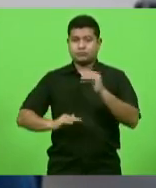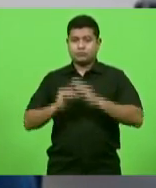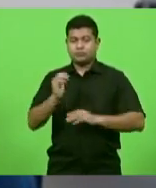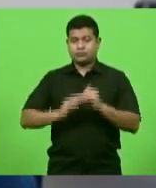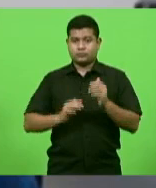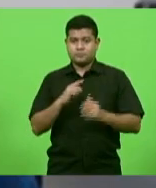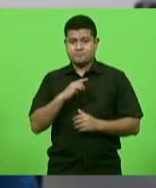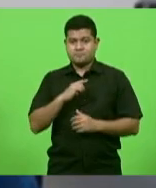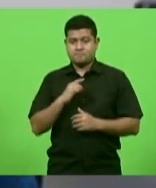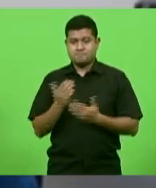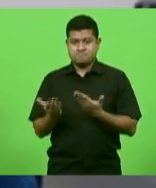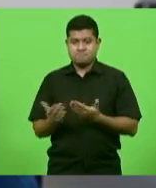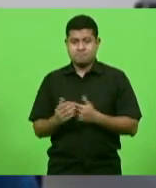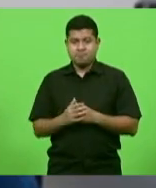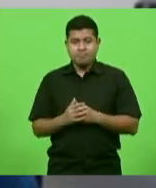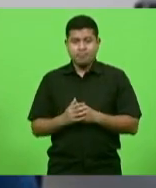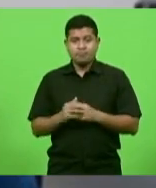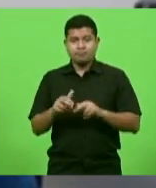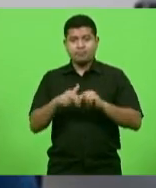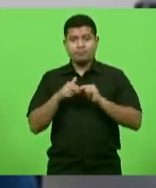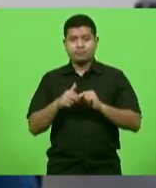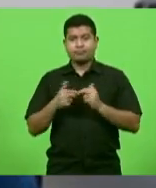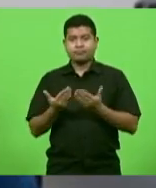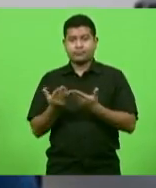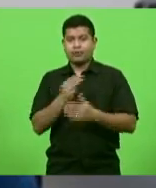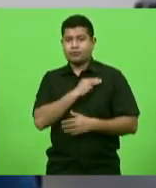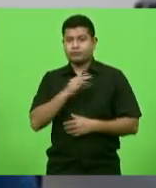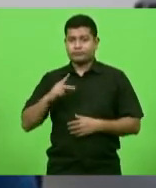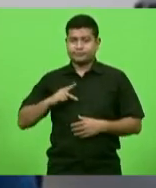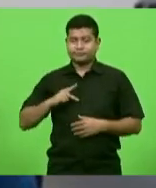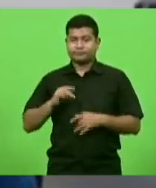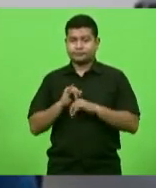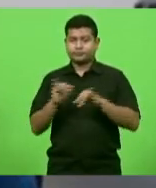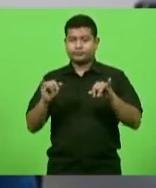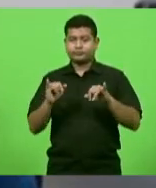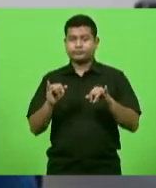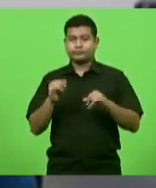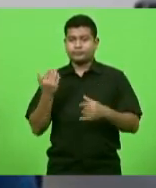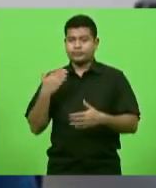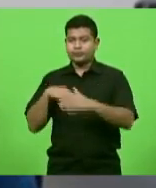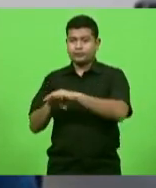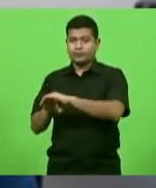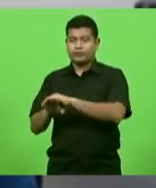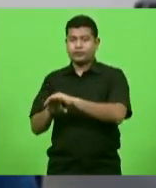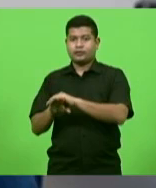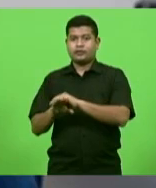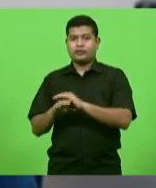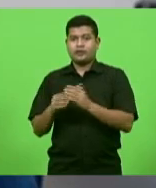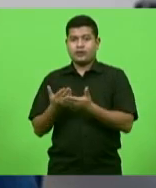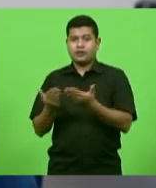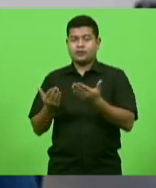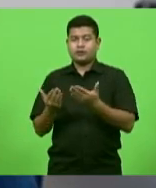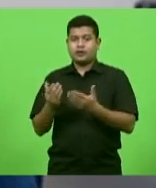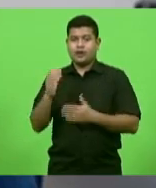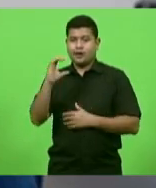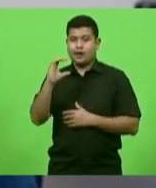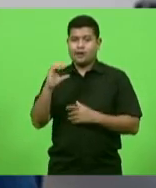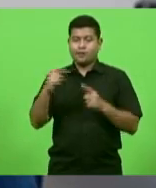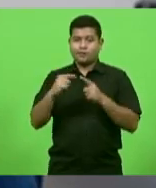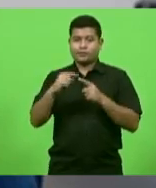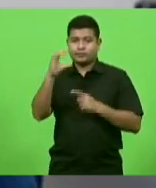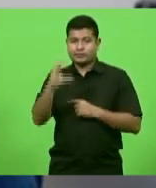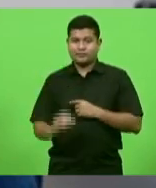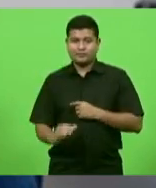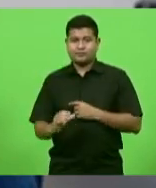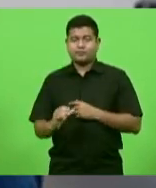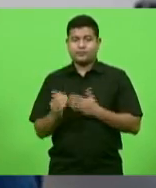praticada e é por isso que conquanto Ministério Público tenha se manifestado pelo arquivamento do inquérito civil em relação ao governador